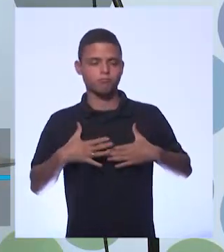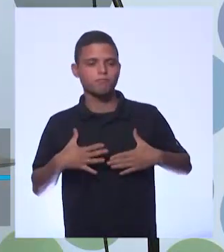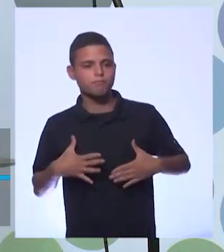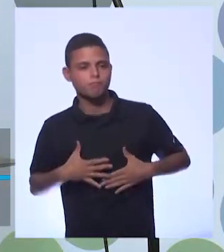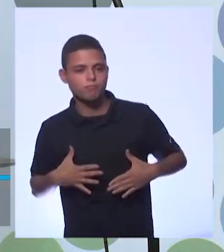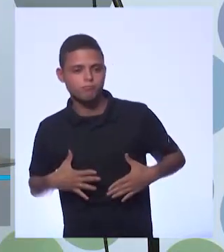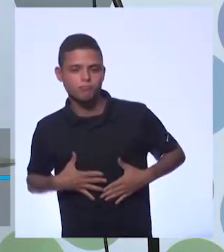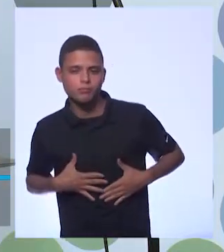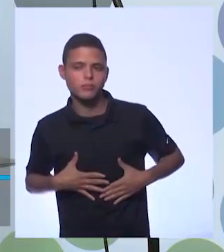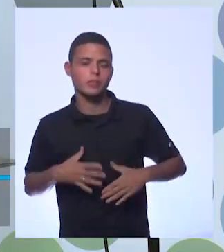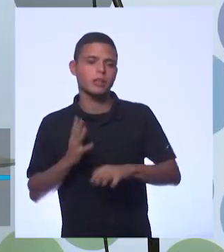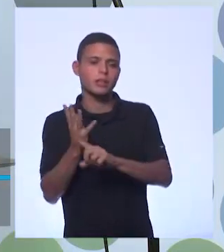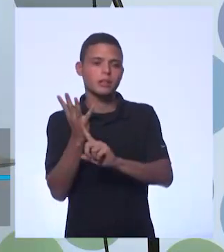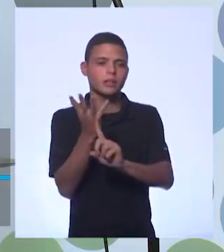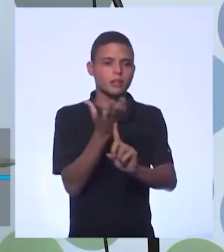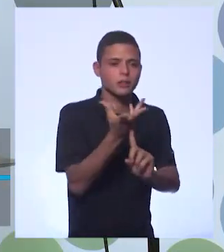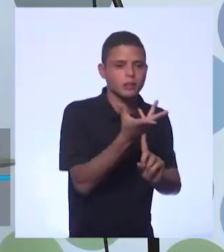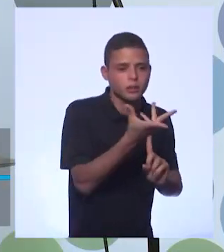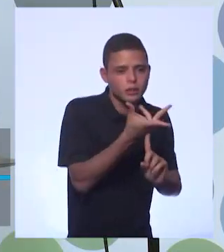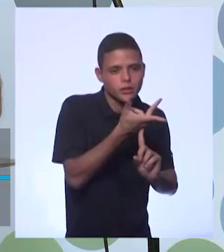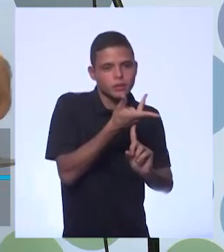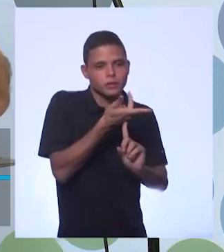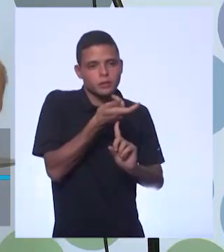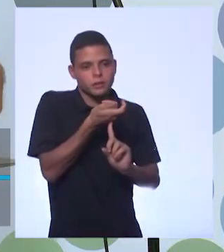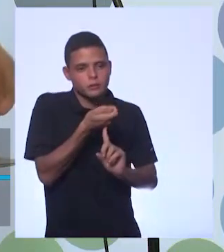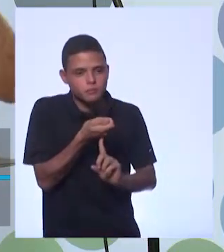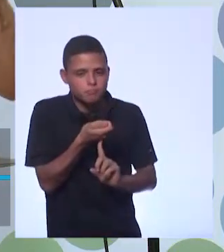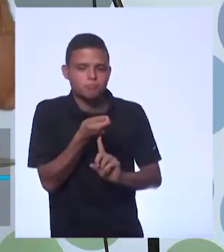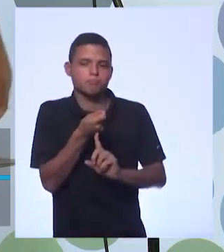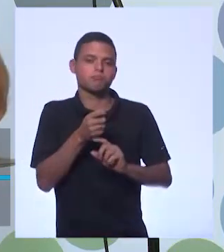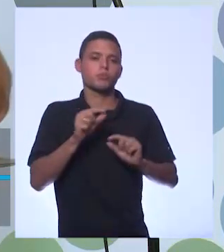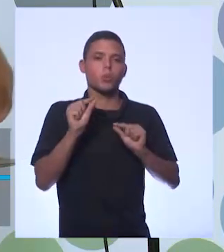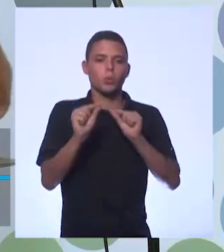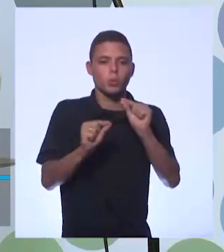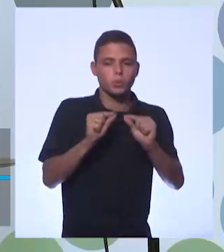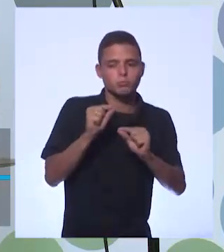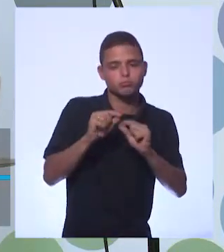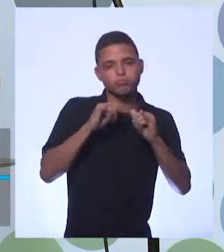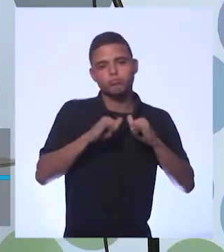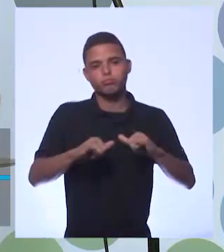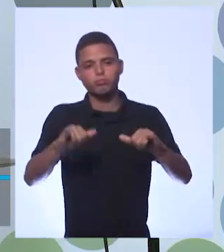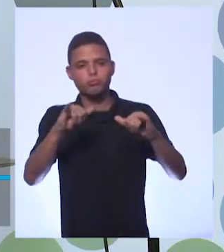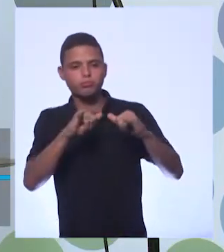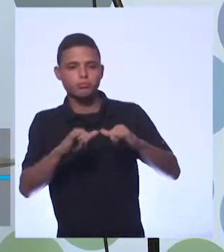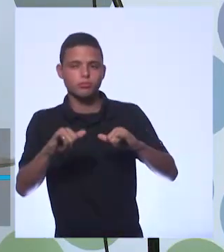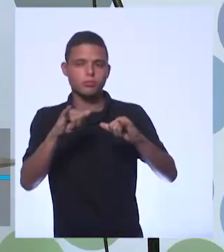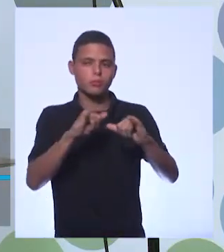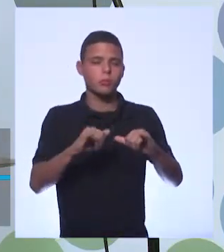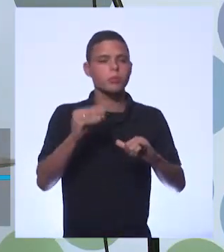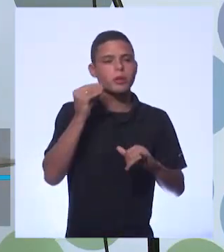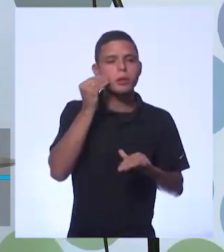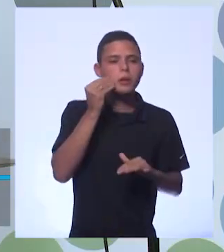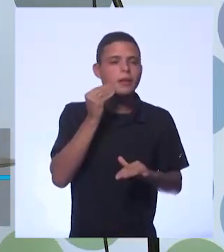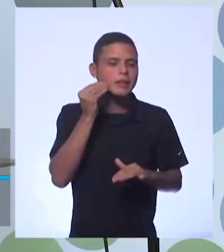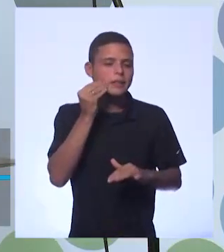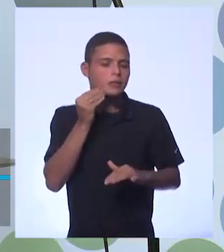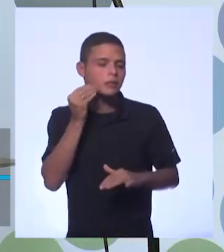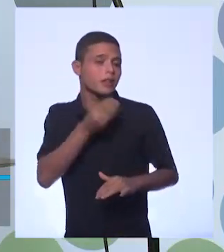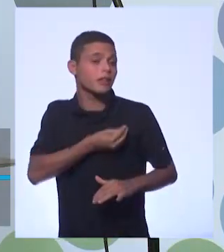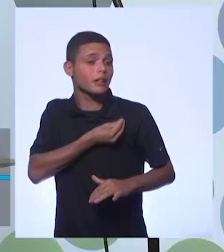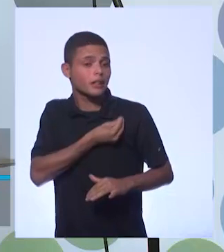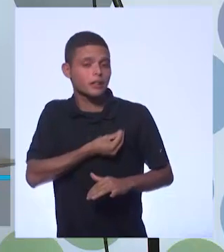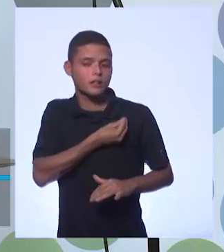para o Flusser. A ideia de arte é que a arte torna pública a experiência que seria, então, do sujeito